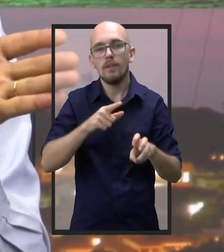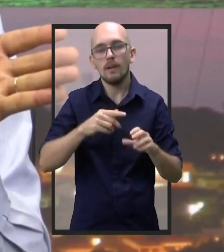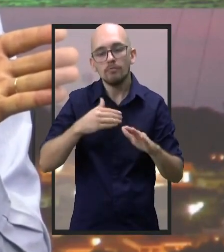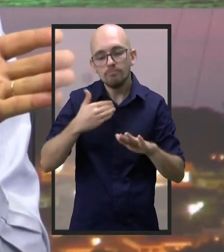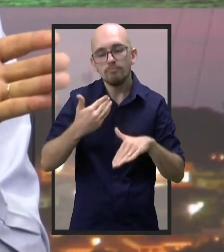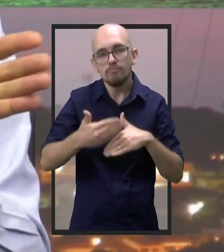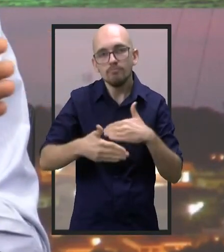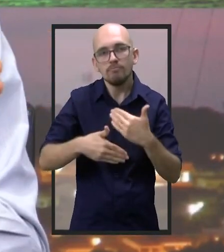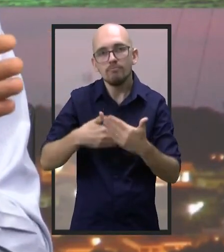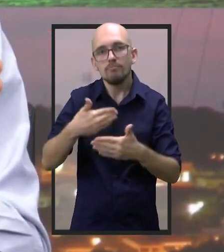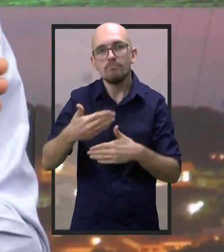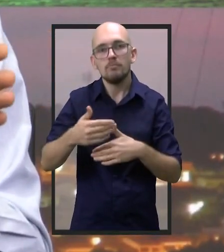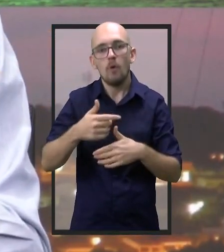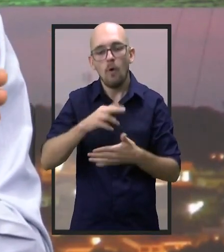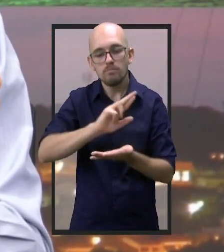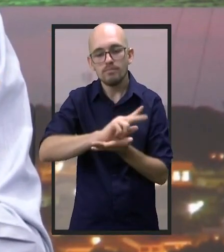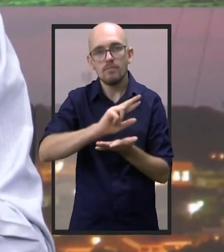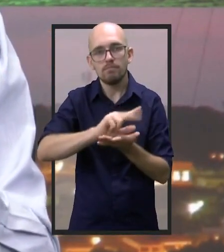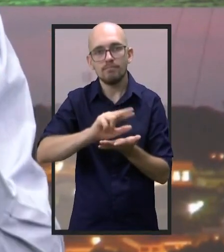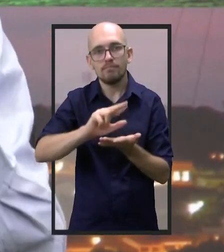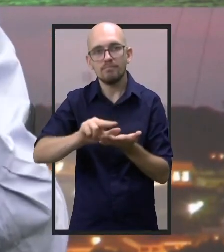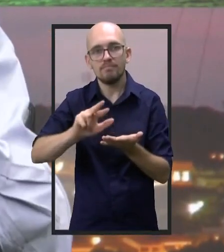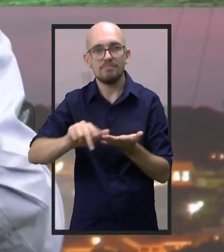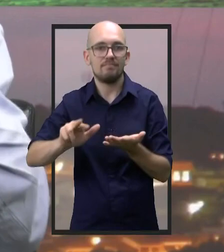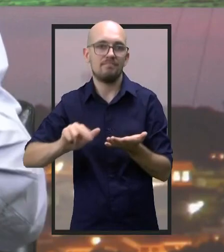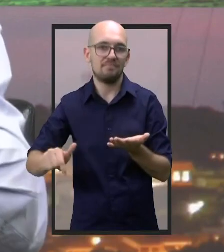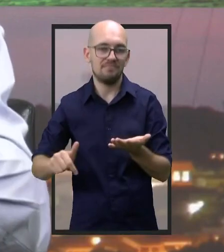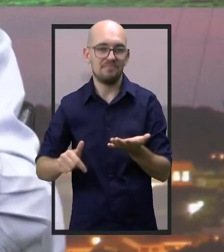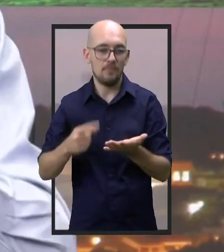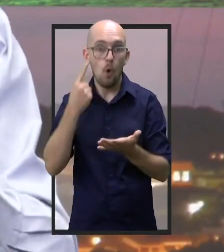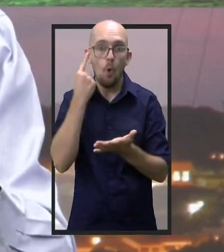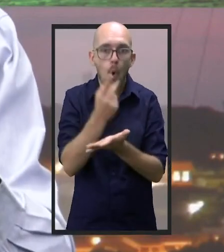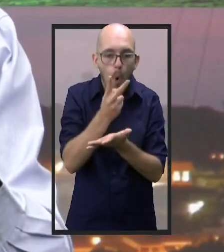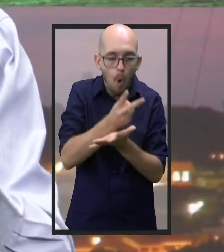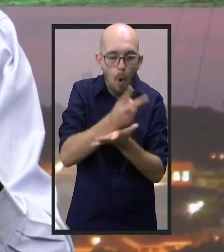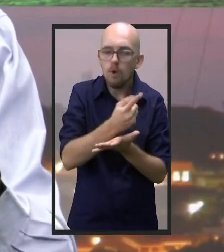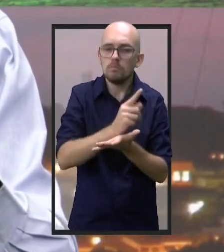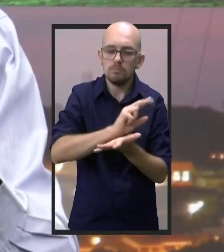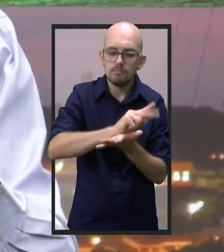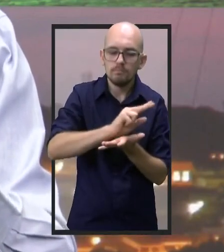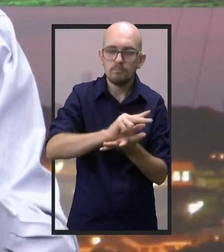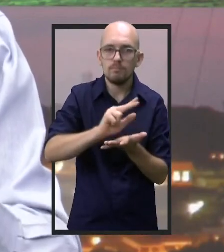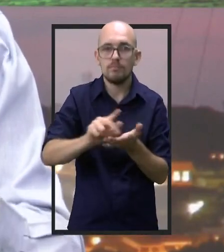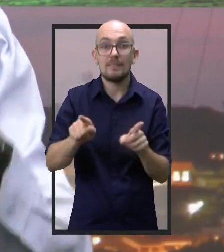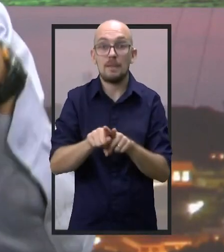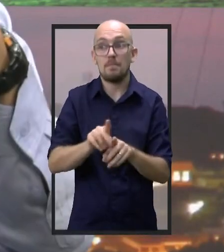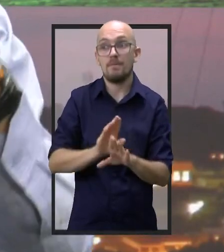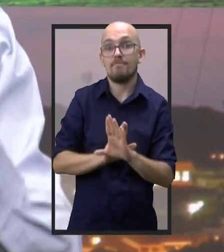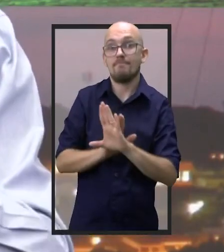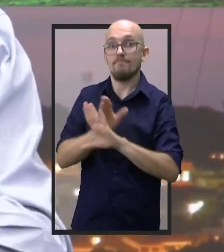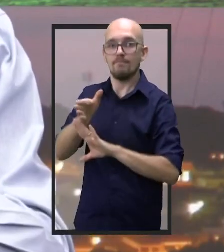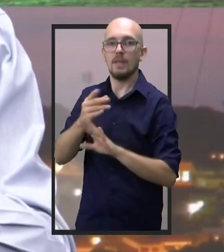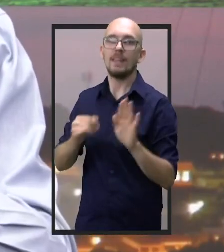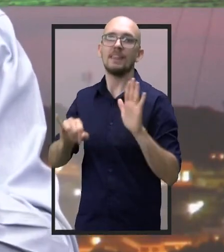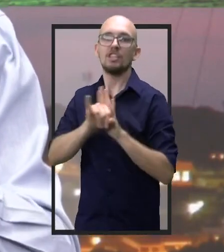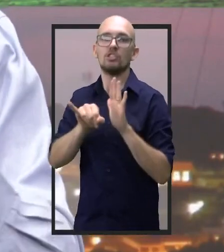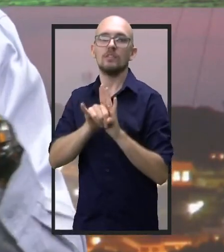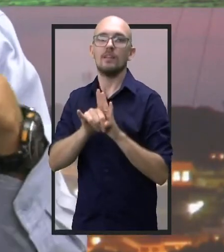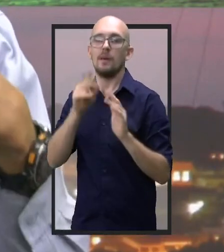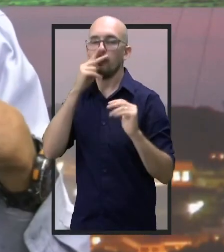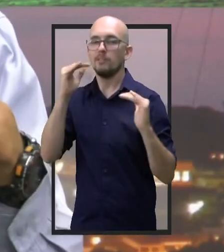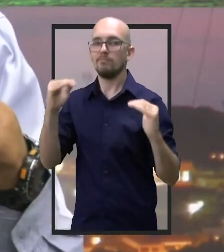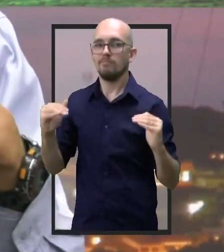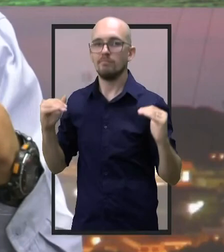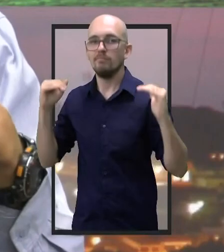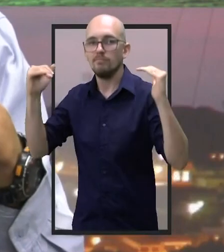outro produto, você tem um outro ativo, você na instituição financeira tem outra identidade, você também sobe de prateleira.